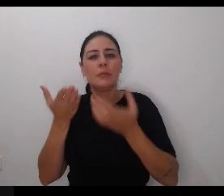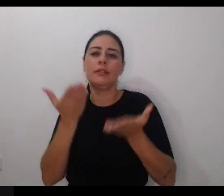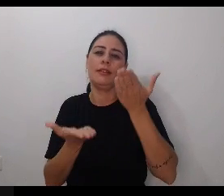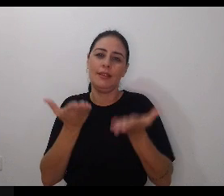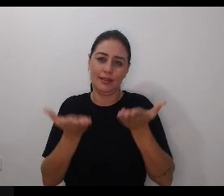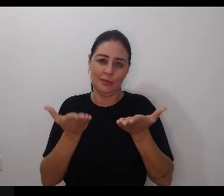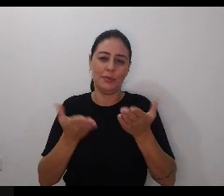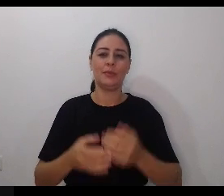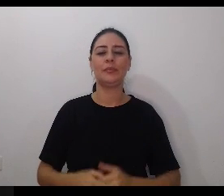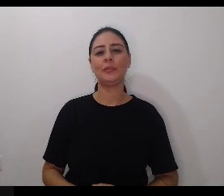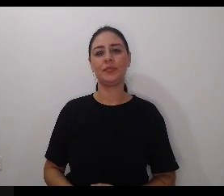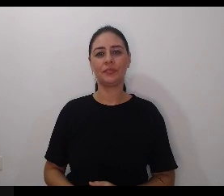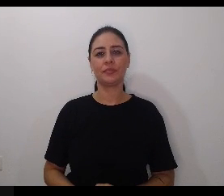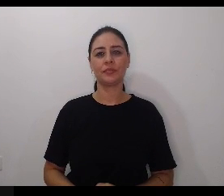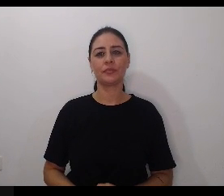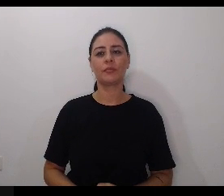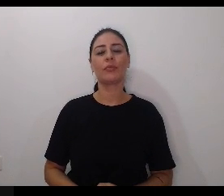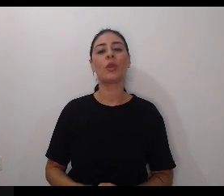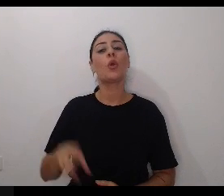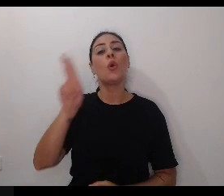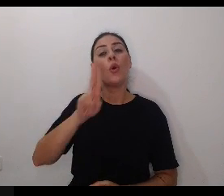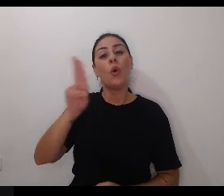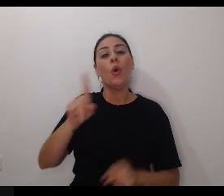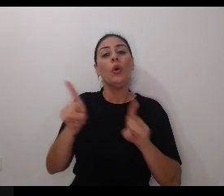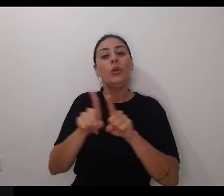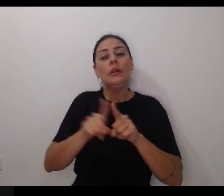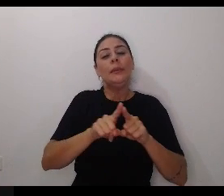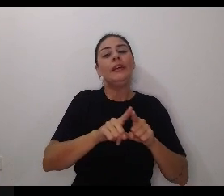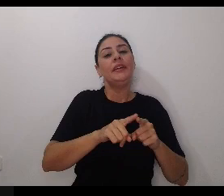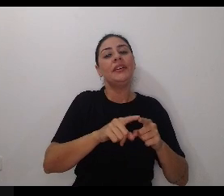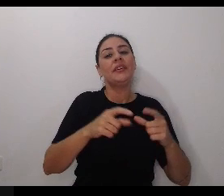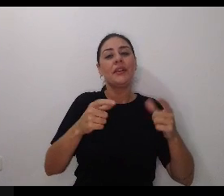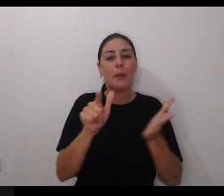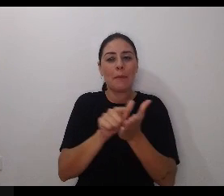pontos que ele pode ser prejudicial, né? A gente tem que observar bastante esse equilíbrio.